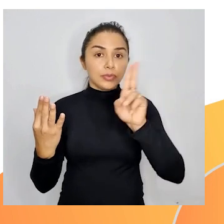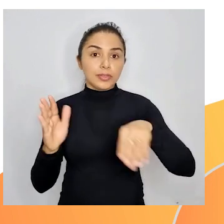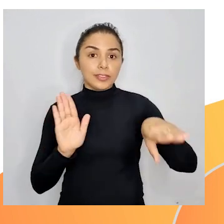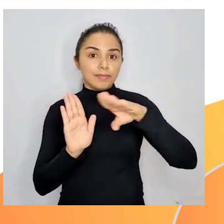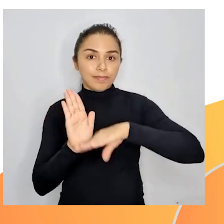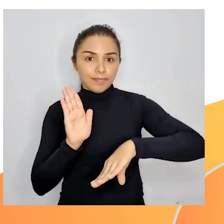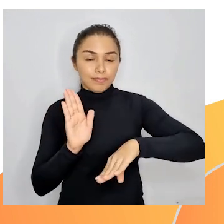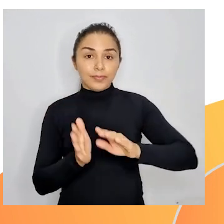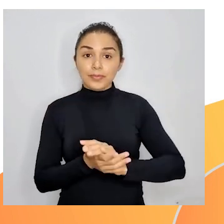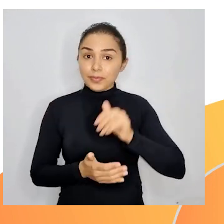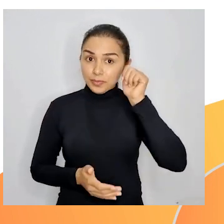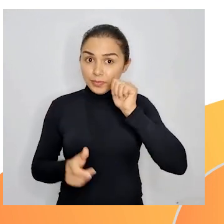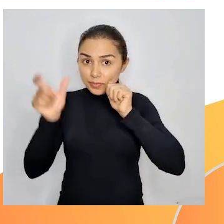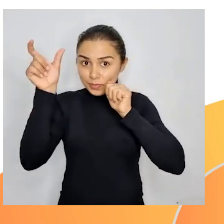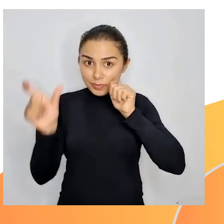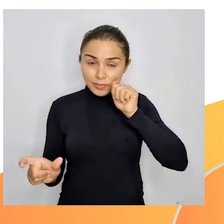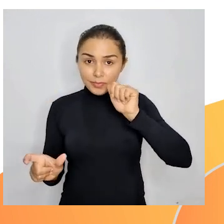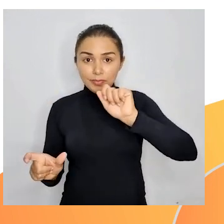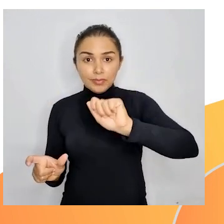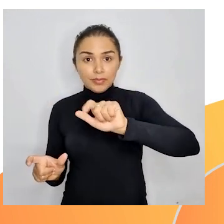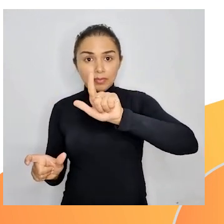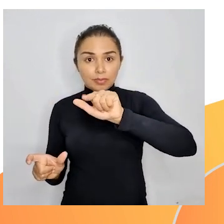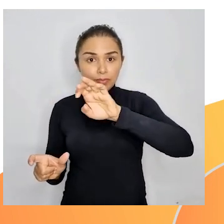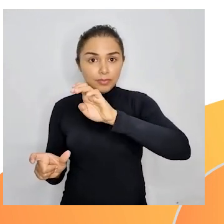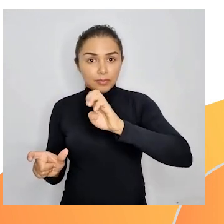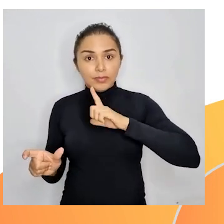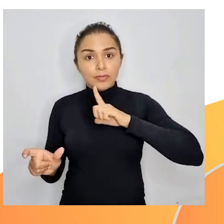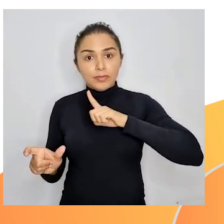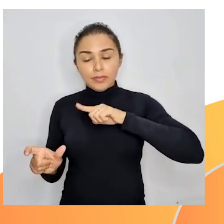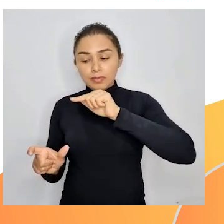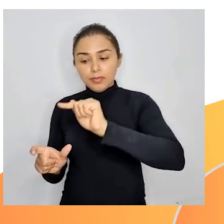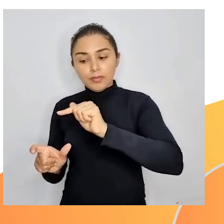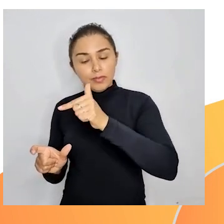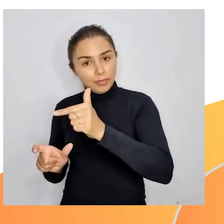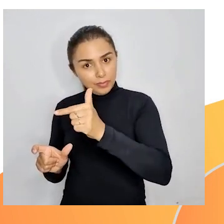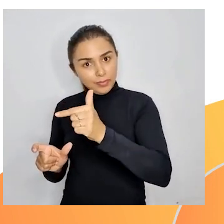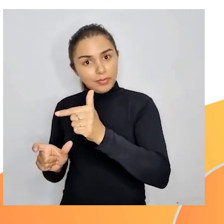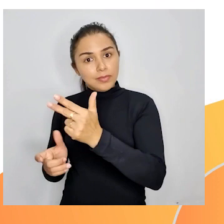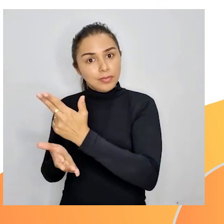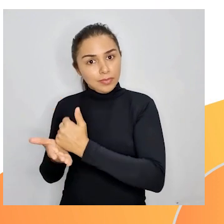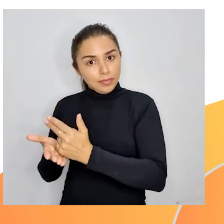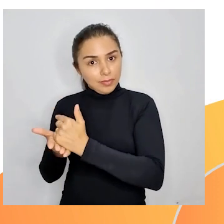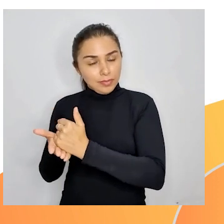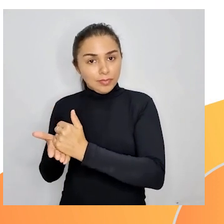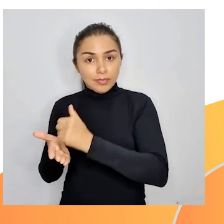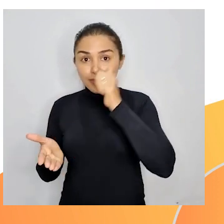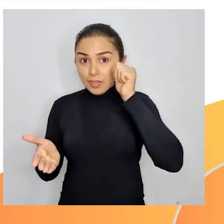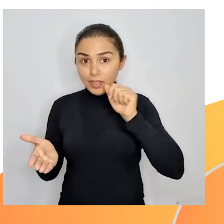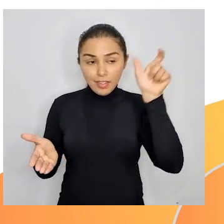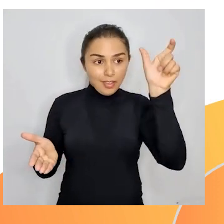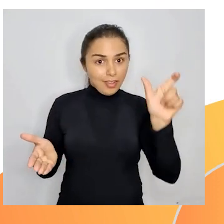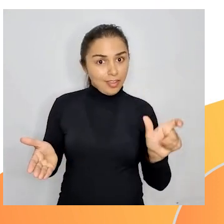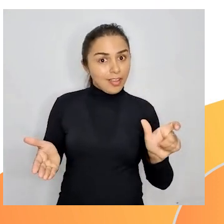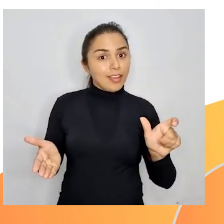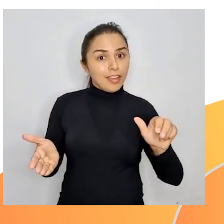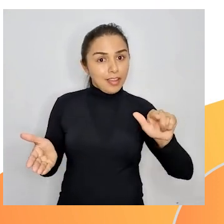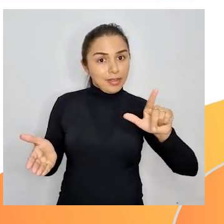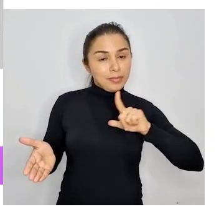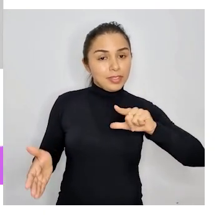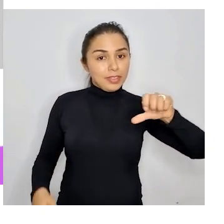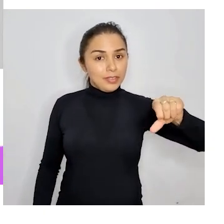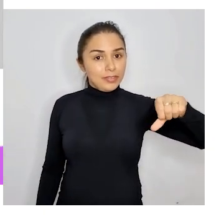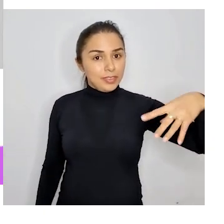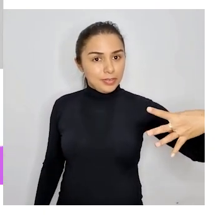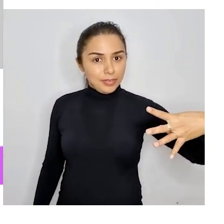com 72 figurinhas, né? Então aqui é a quantidade total que ela tem, e a irmã dela com 94